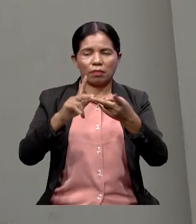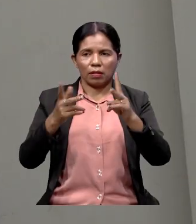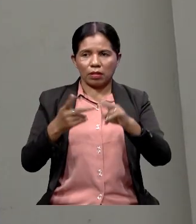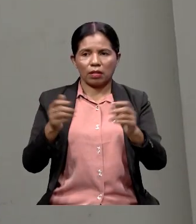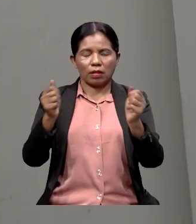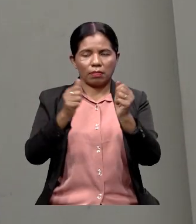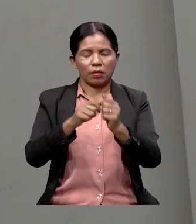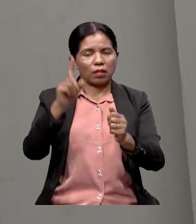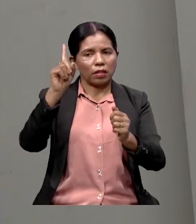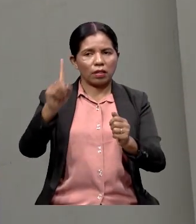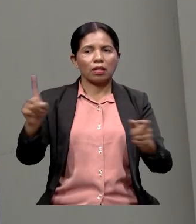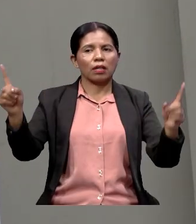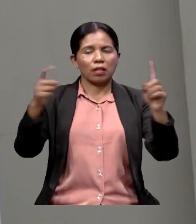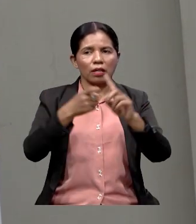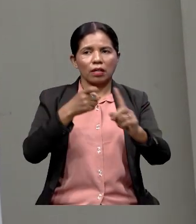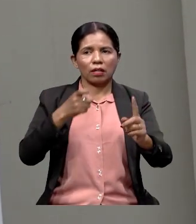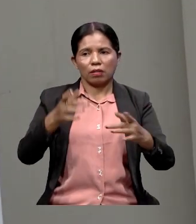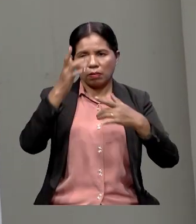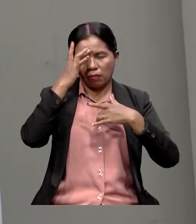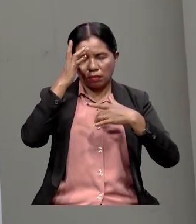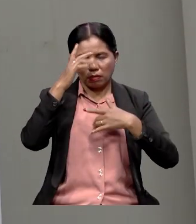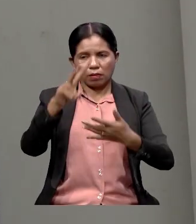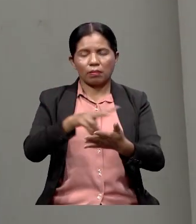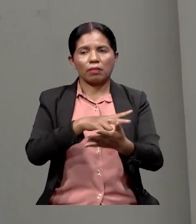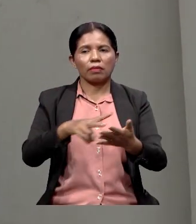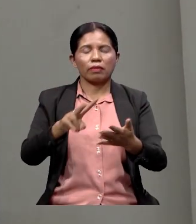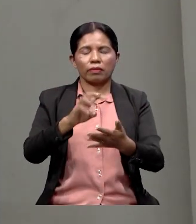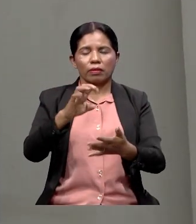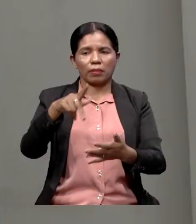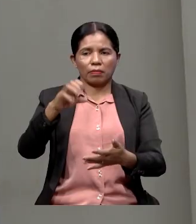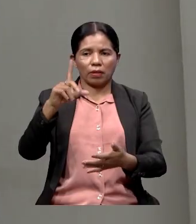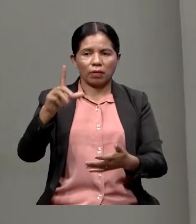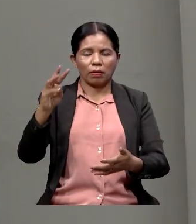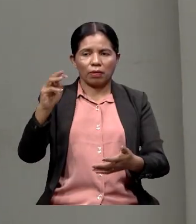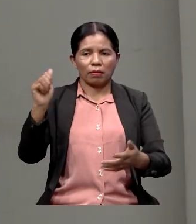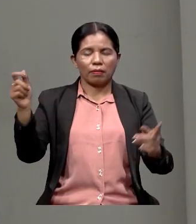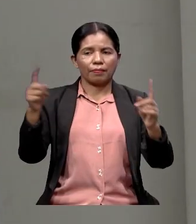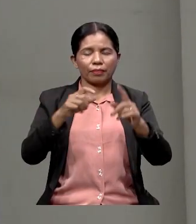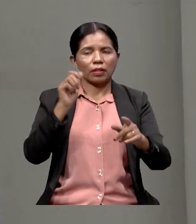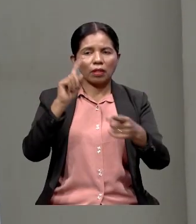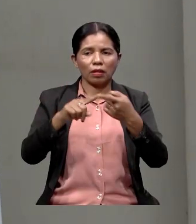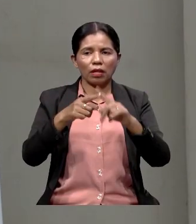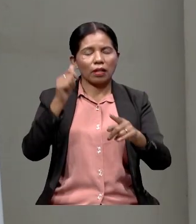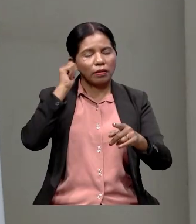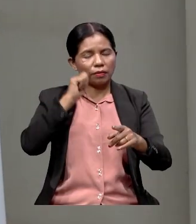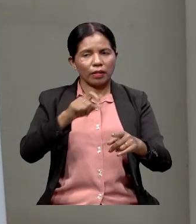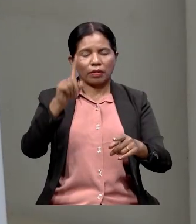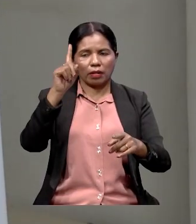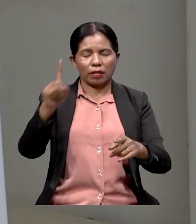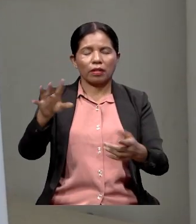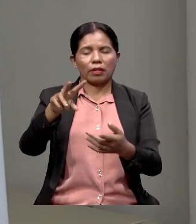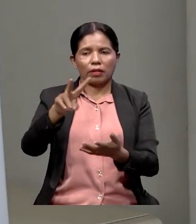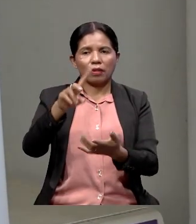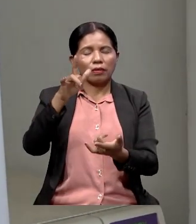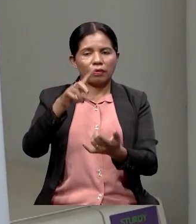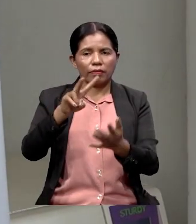husi ida, possibilidade bela heta infecção vírus papiloma humano. Também ba inhira inafeto ida heta infecção vírus papiloma